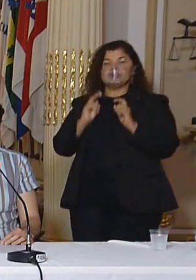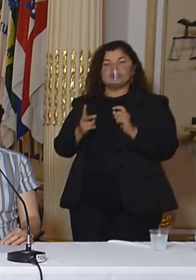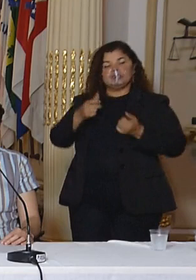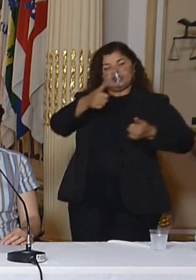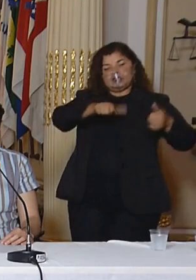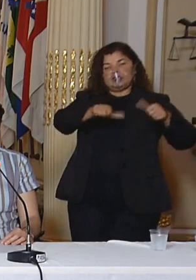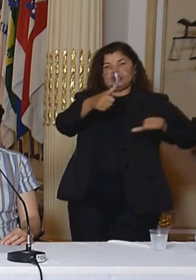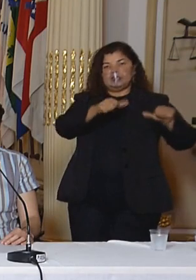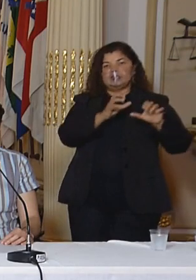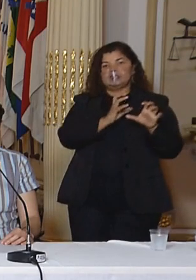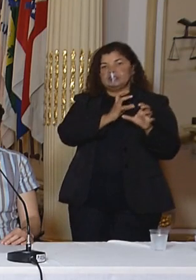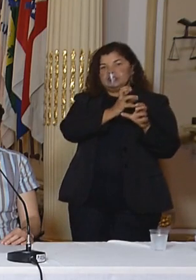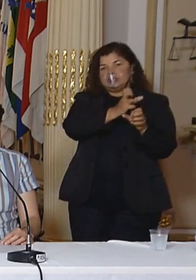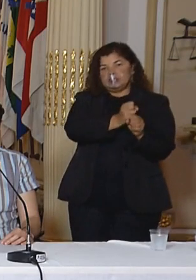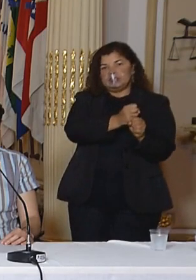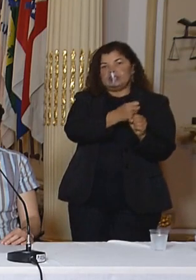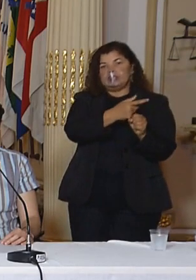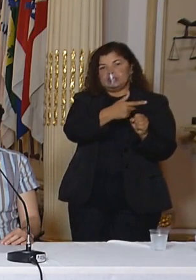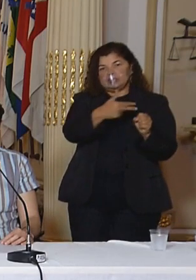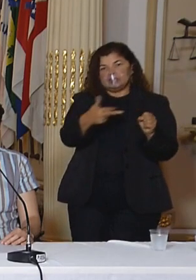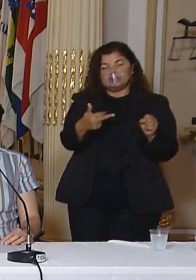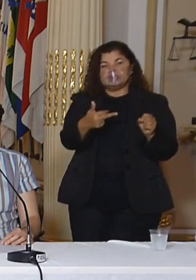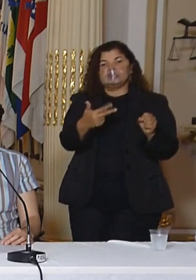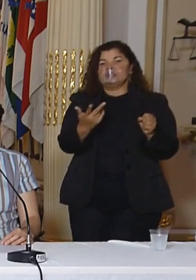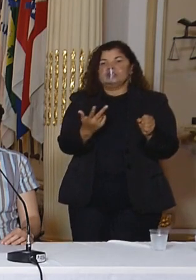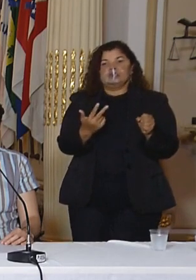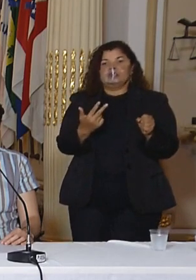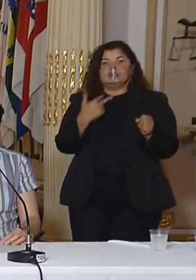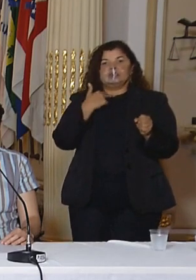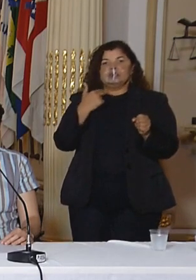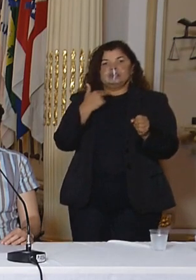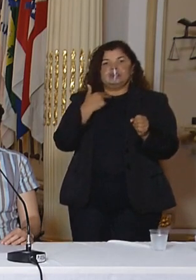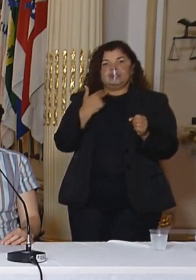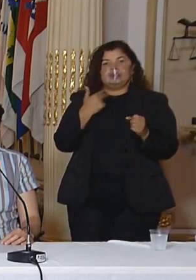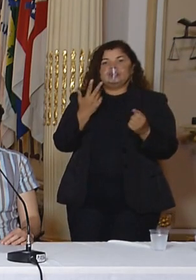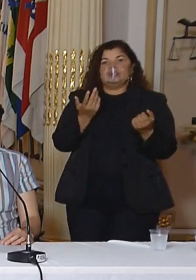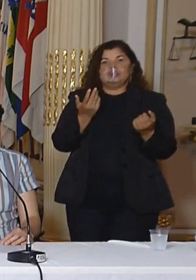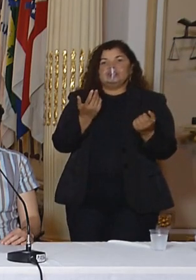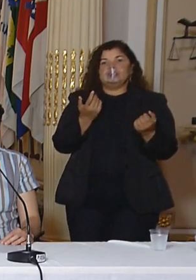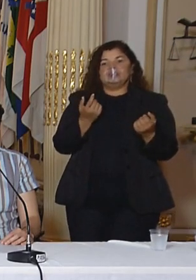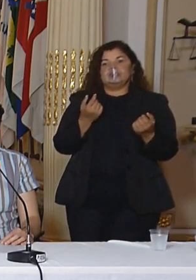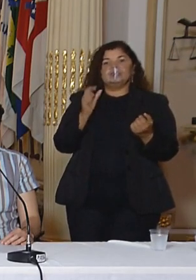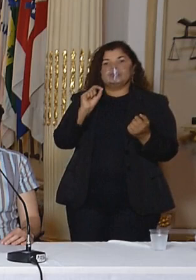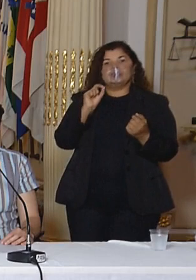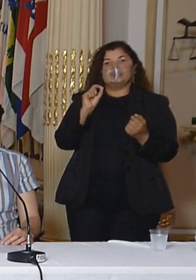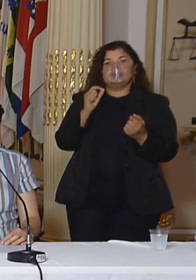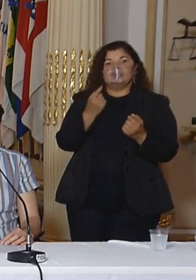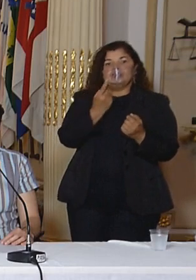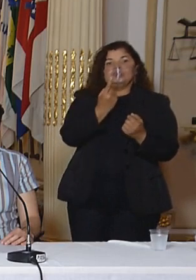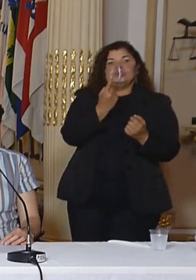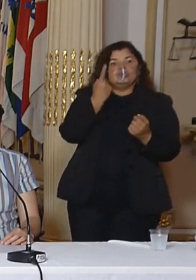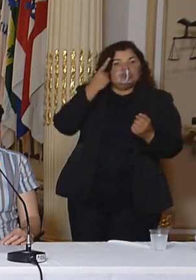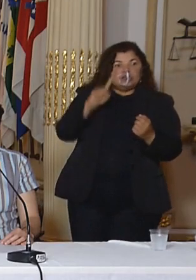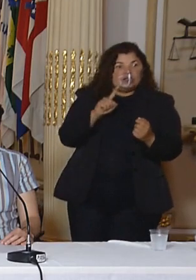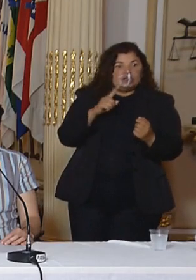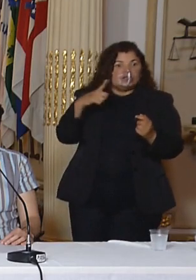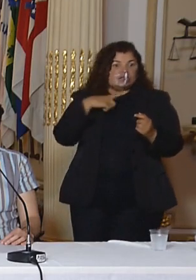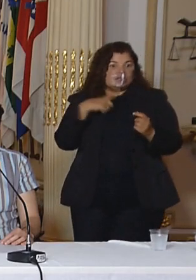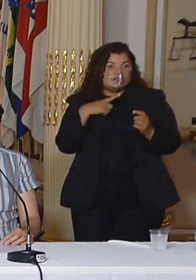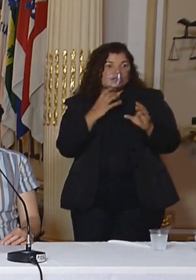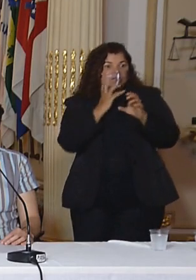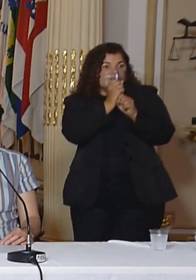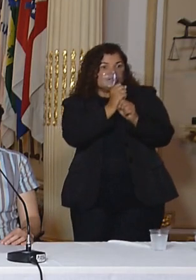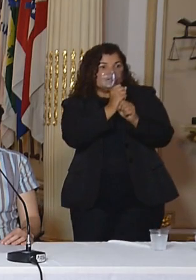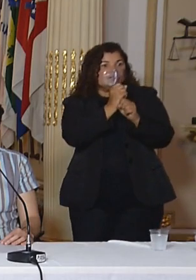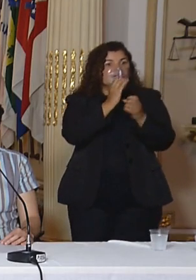esses dados e não pode ser, a gente não pode ser influenciado pelo número de um único dia ou de alguns